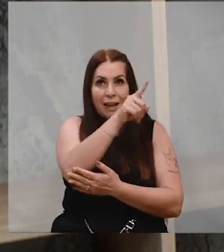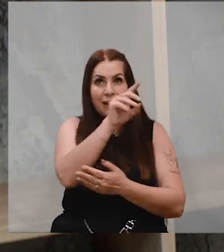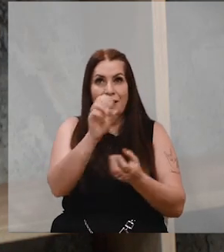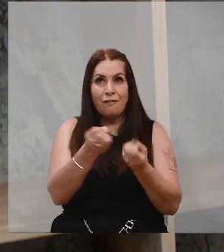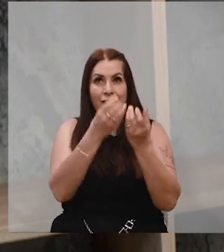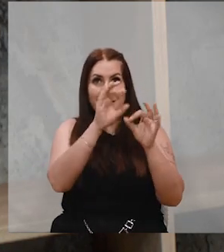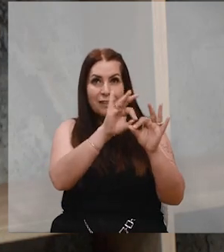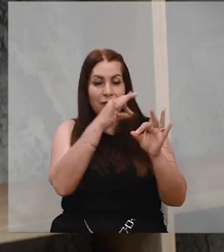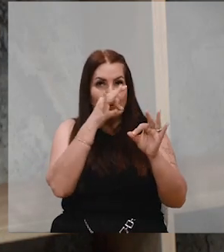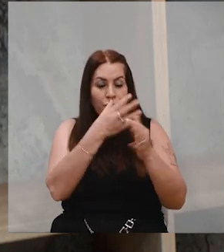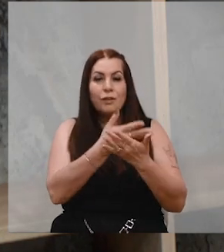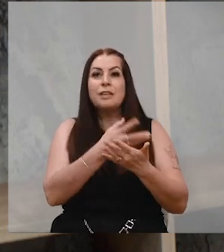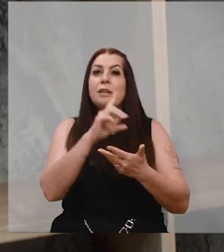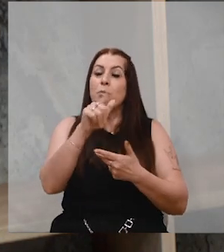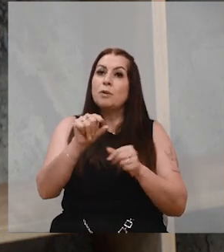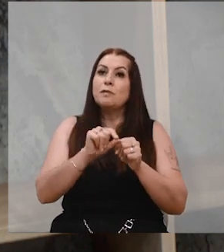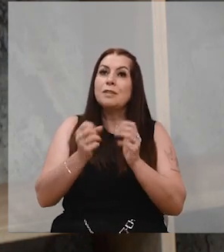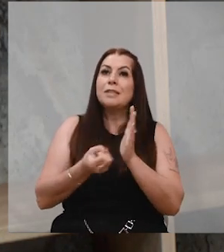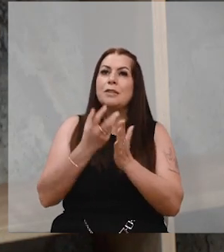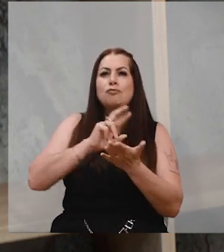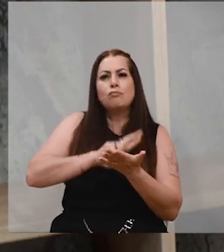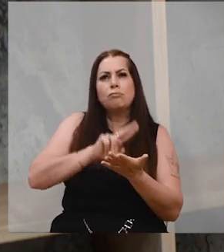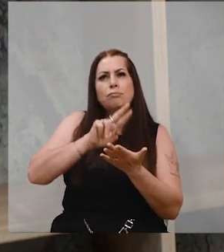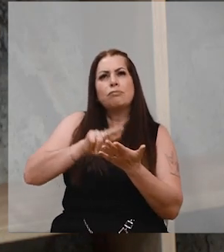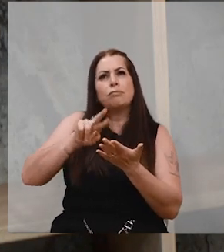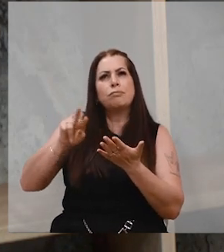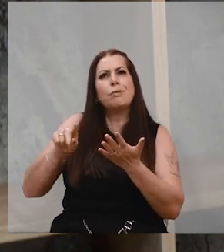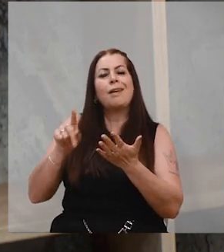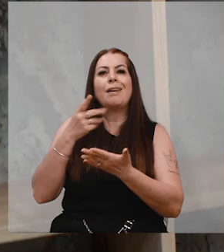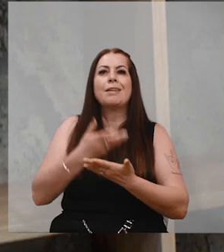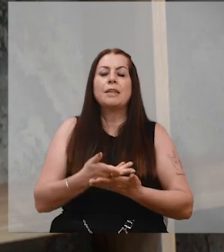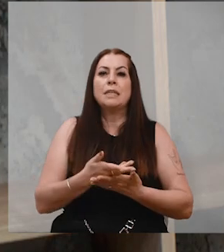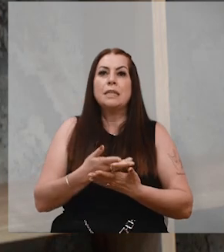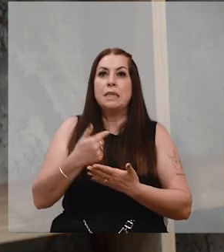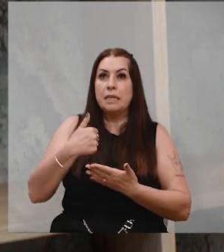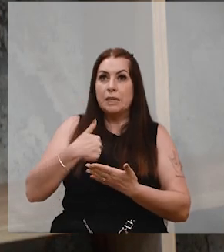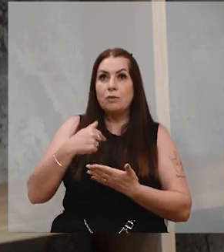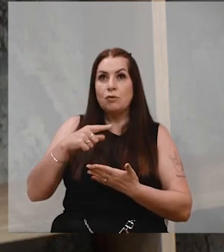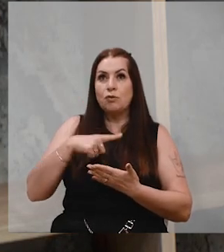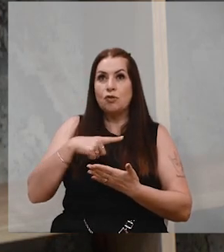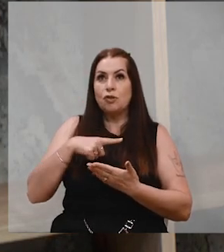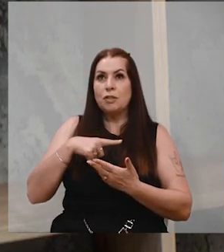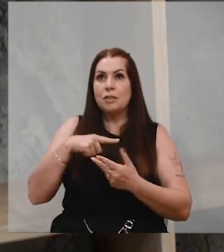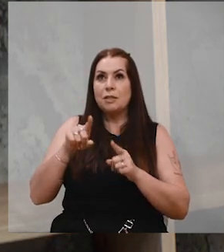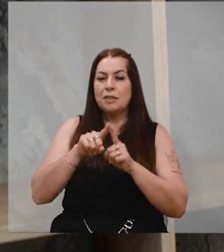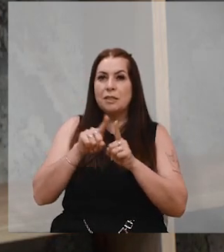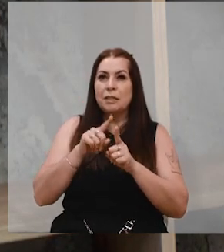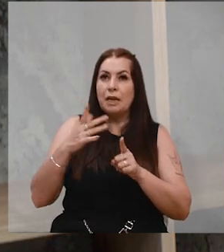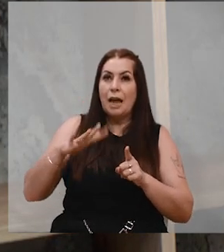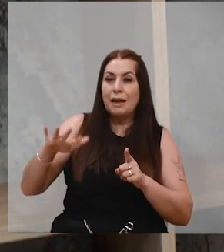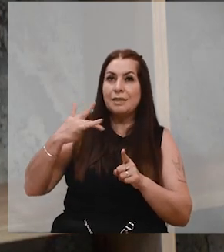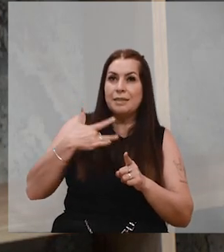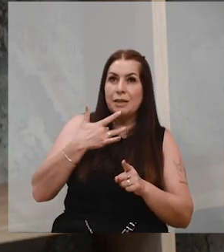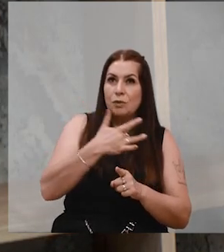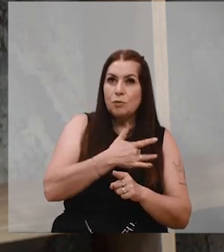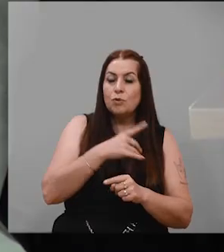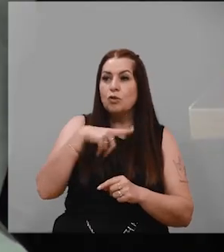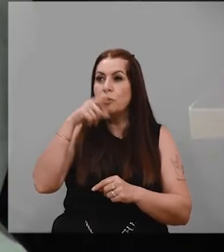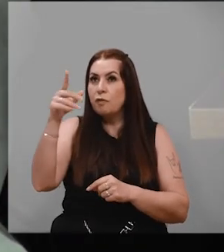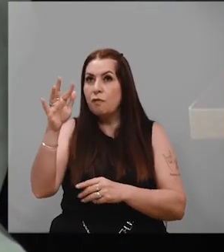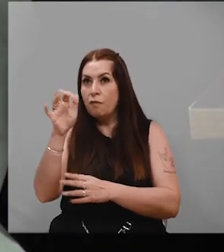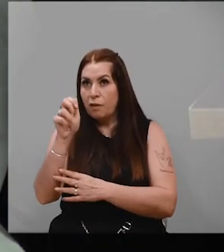Uva. E na sequência a gente criou diversos episódios. Eu tinha o meu episódio de saúde, Fábio também